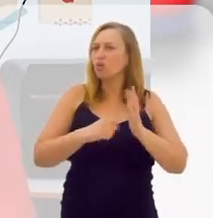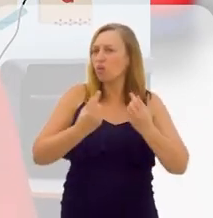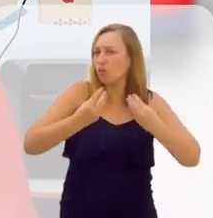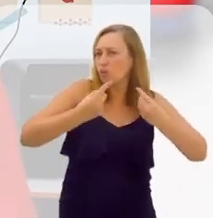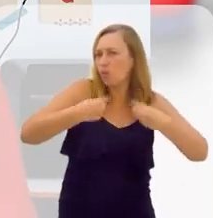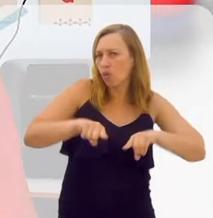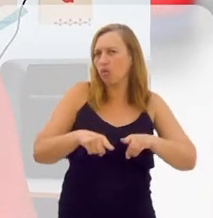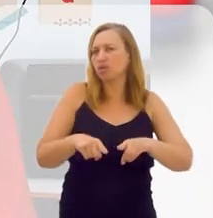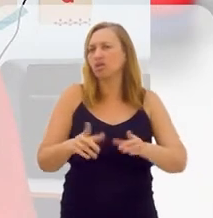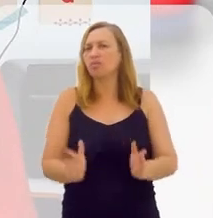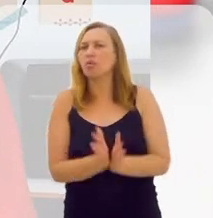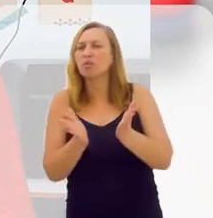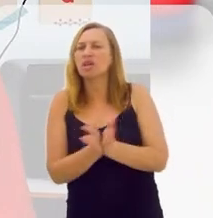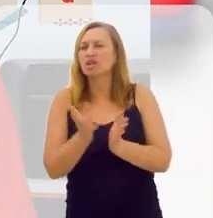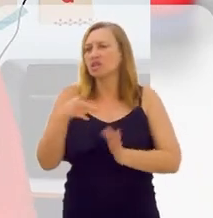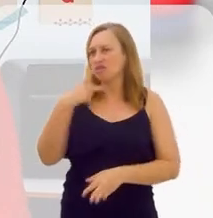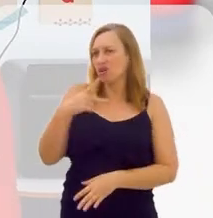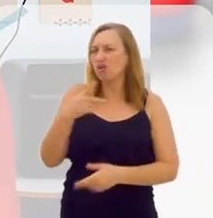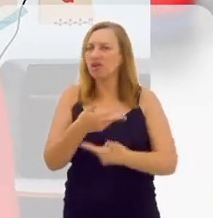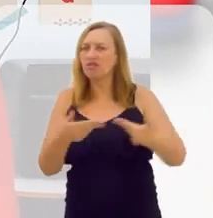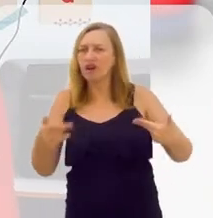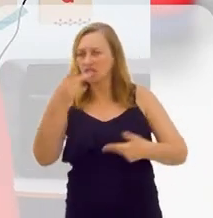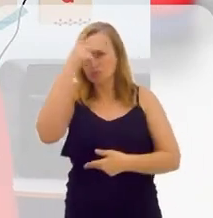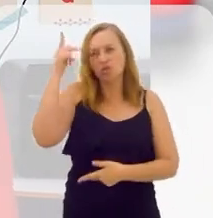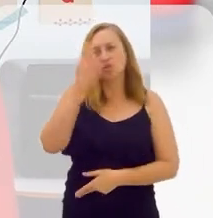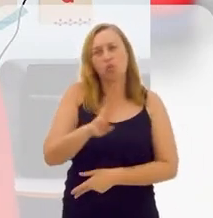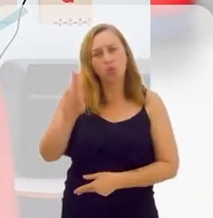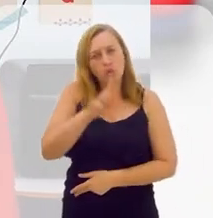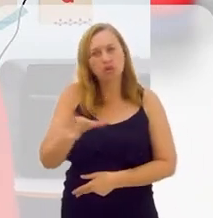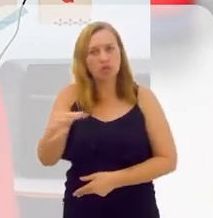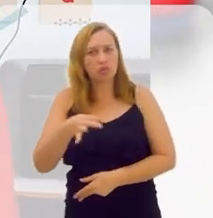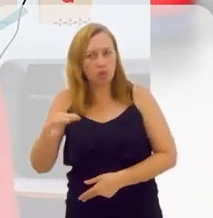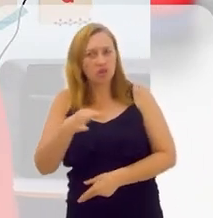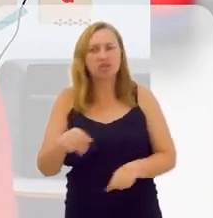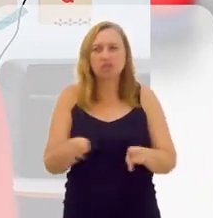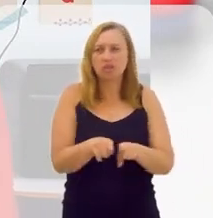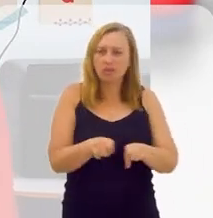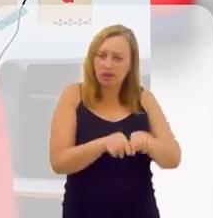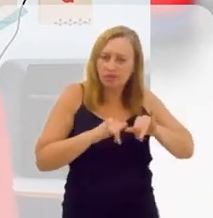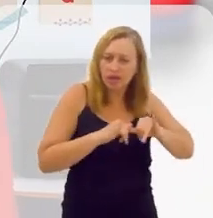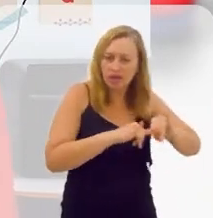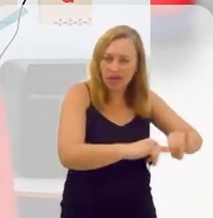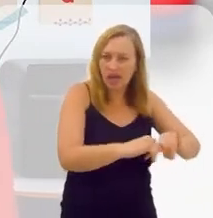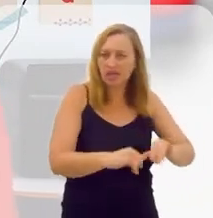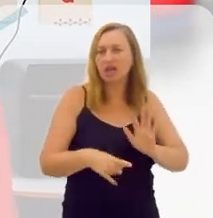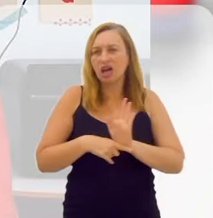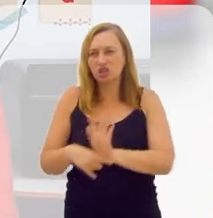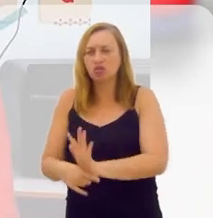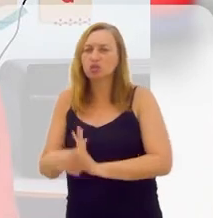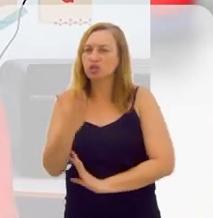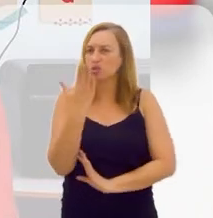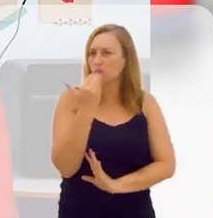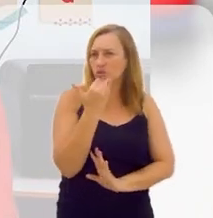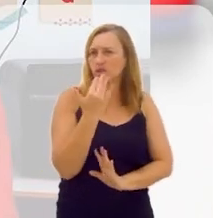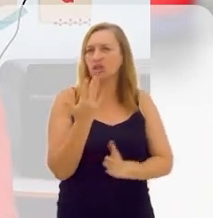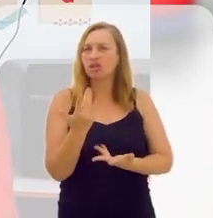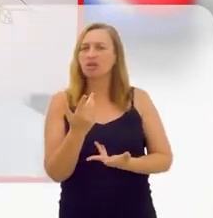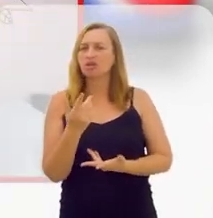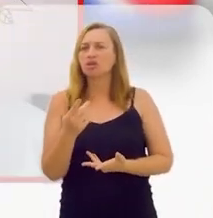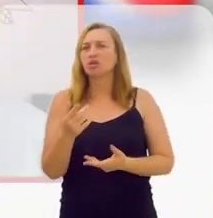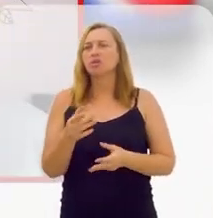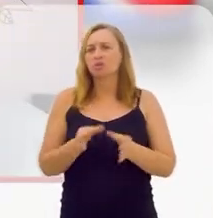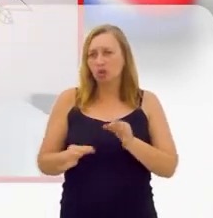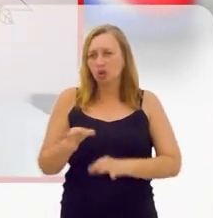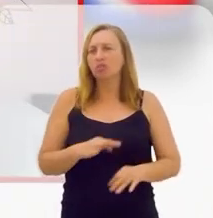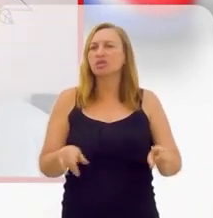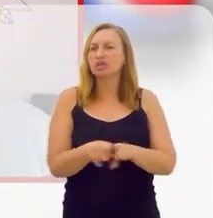combate à pobreza, né? Você falou aí que muitas pessoas utilizam a moeda também em mercados, né? Ajuda muito na questão da alimentação,